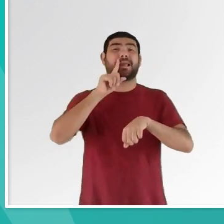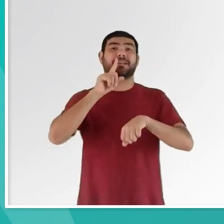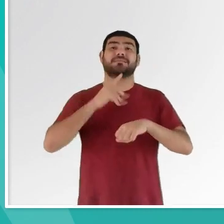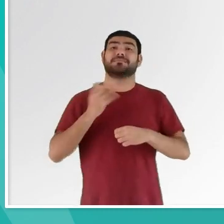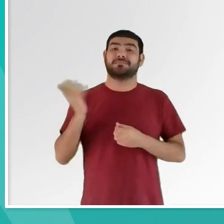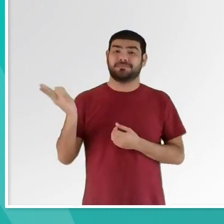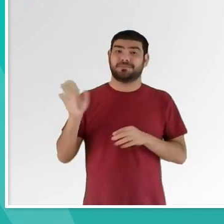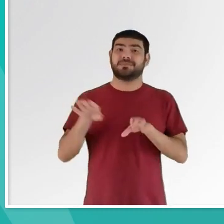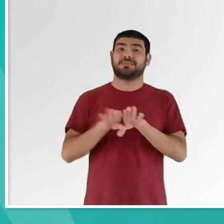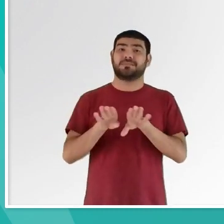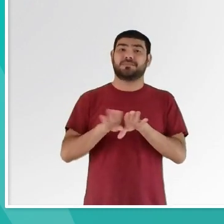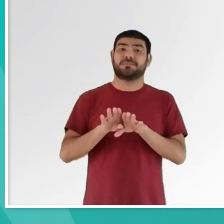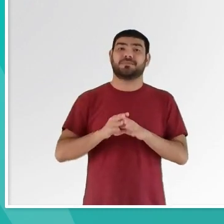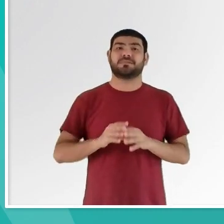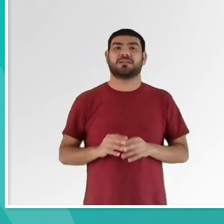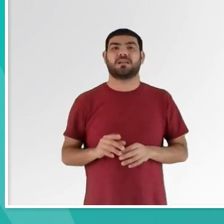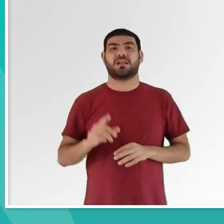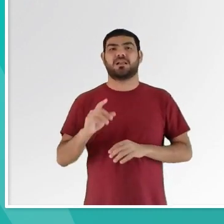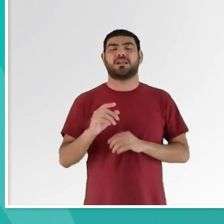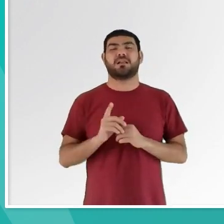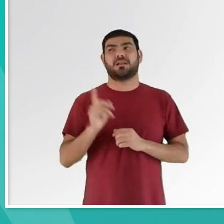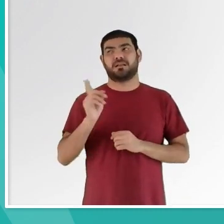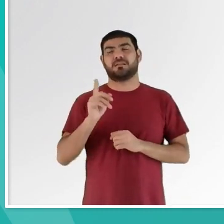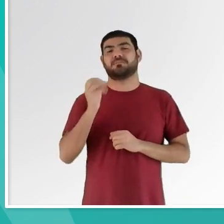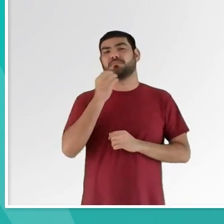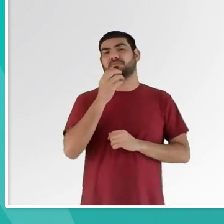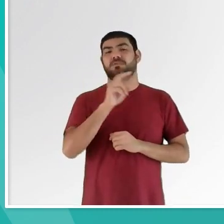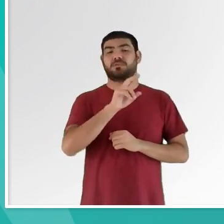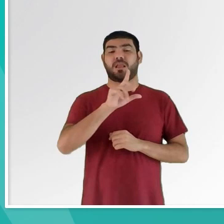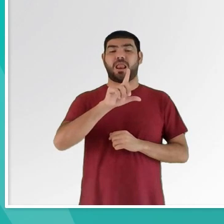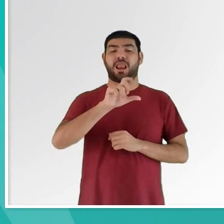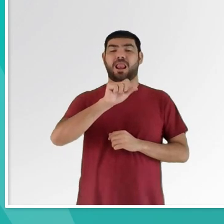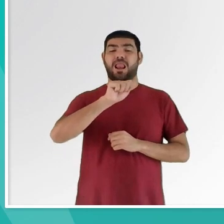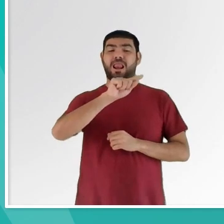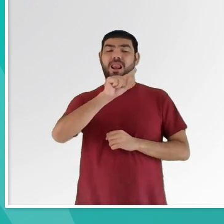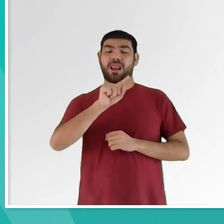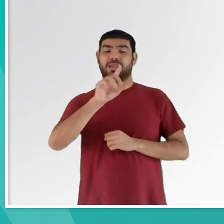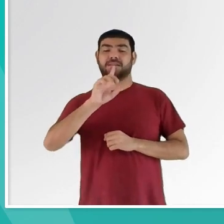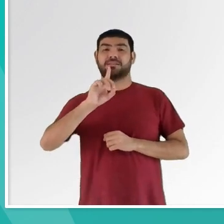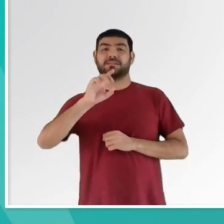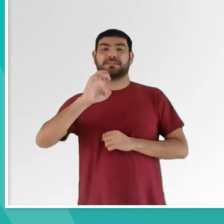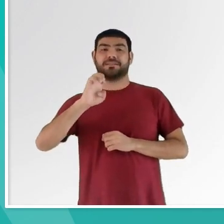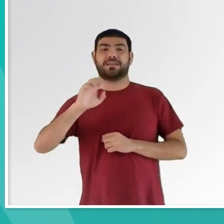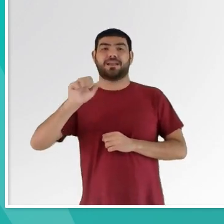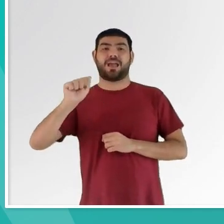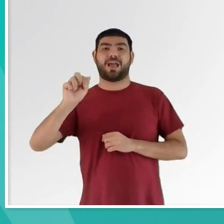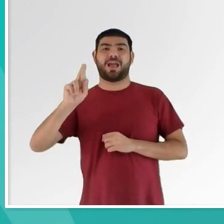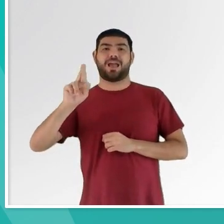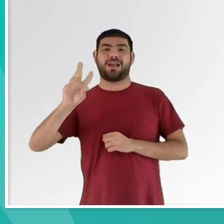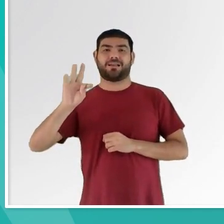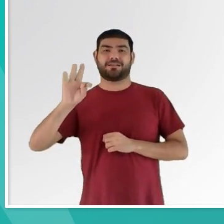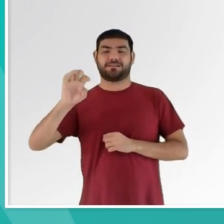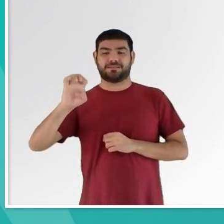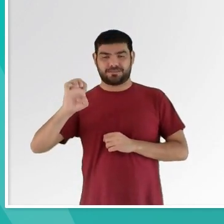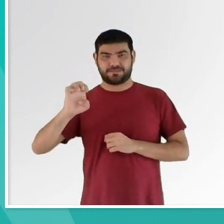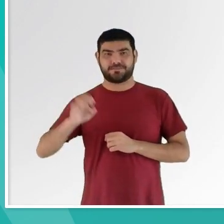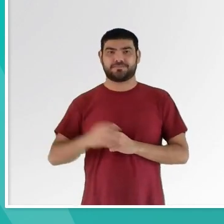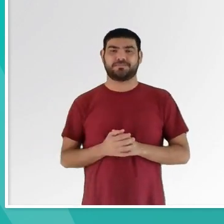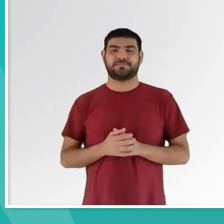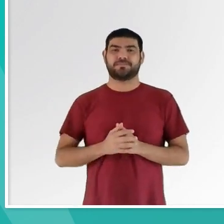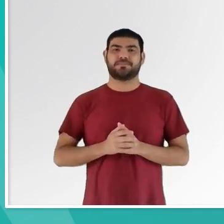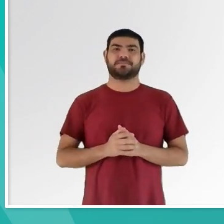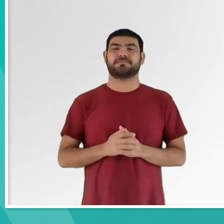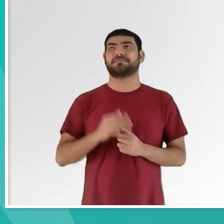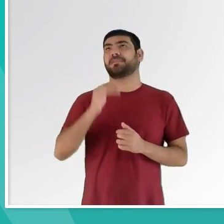de land art, quando trabalha esses materiais que são descartados pela natureza, como folha,